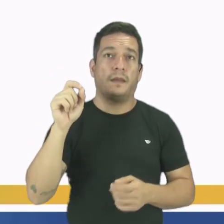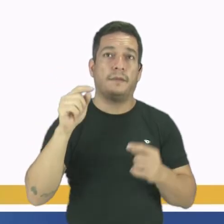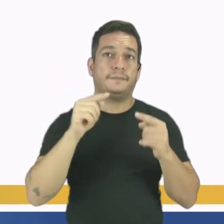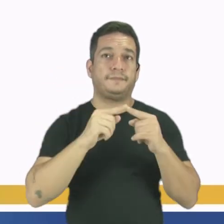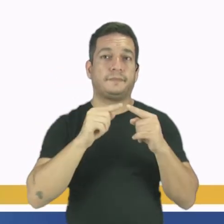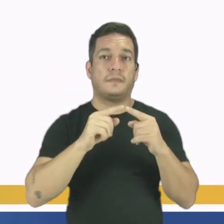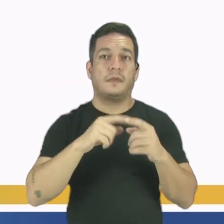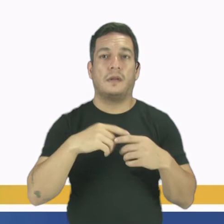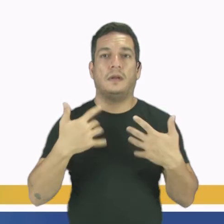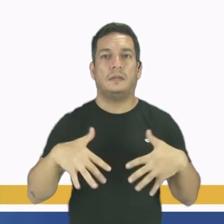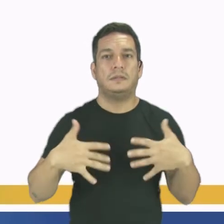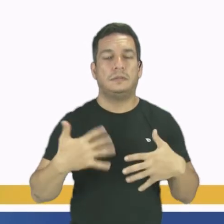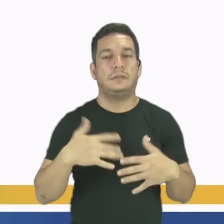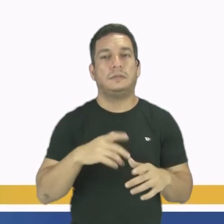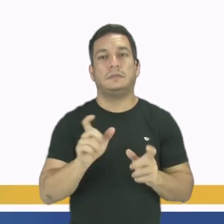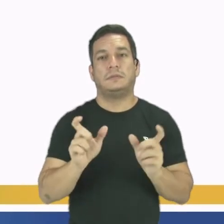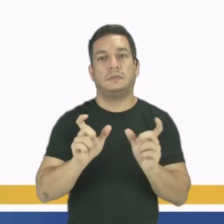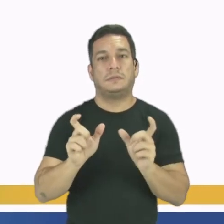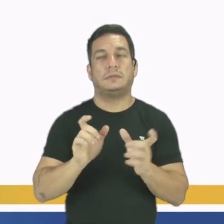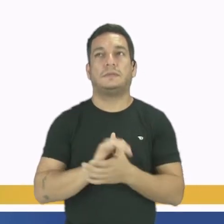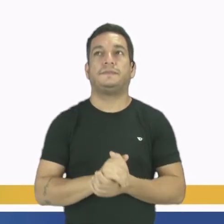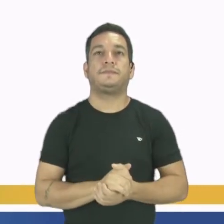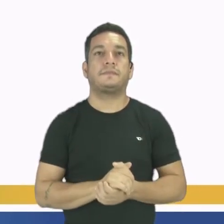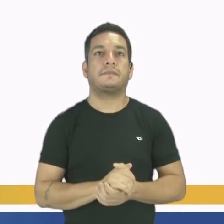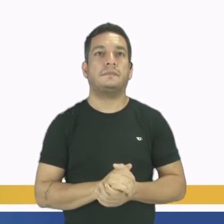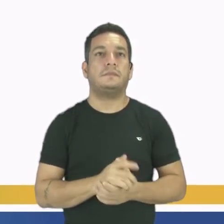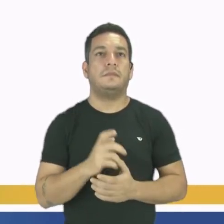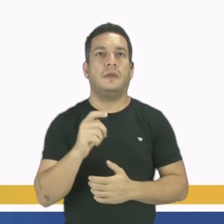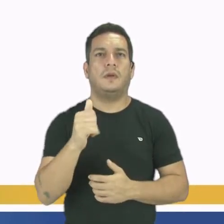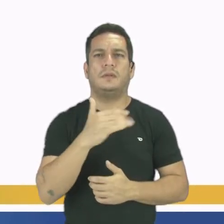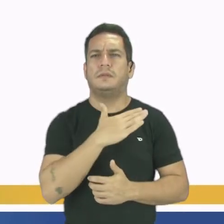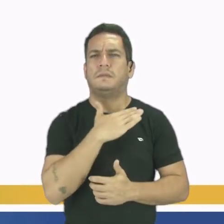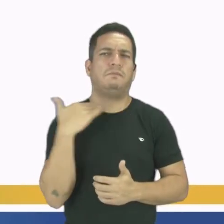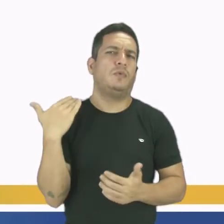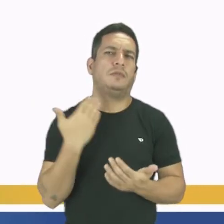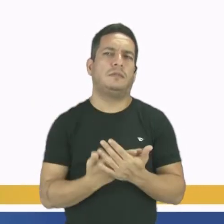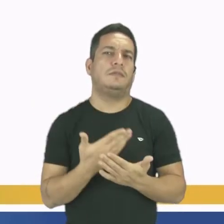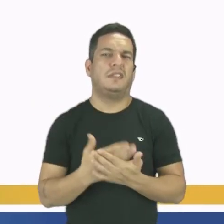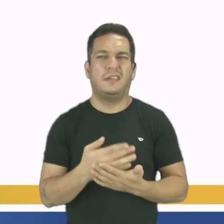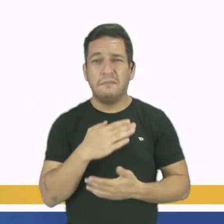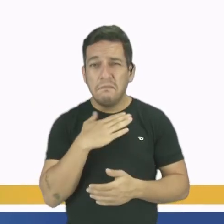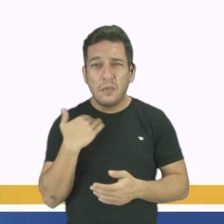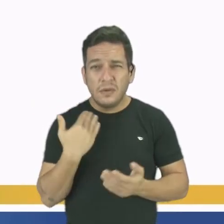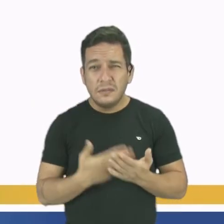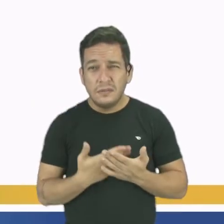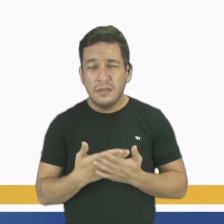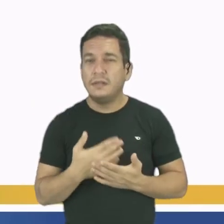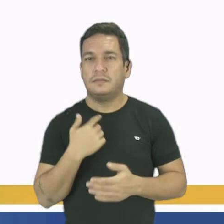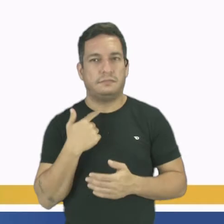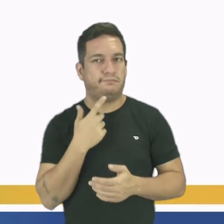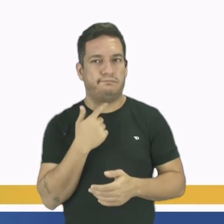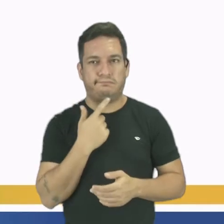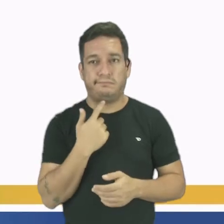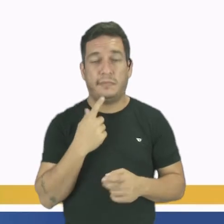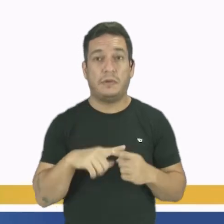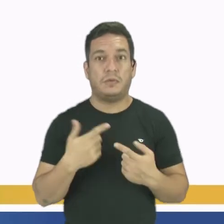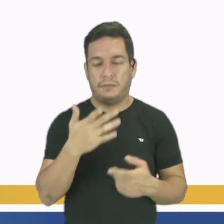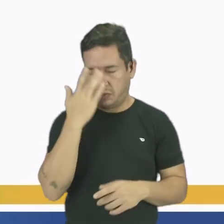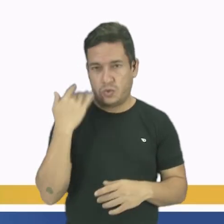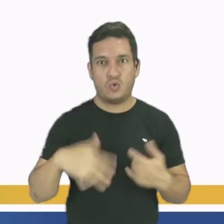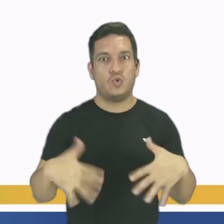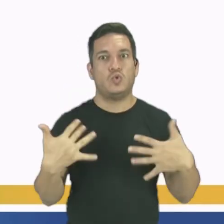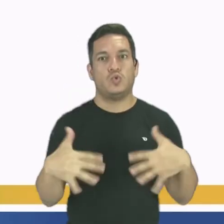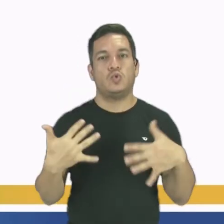correspondente ao exagero intencional da expressão. Quase morri de estudar. Ninguém morre de estudar. Mas quando a pessoa quer exagerar